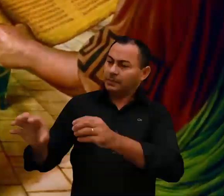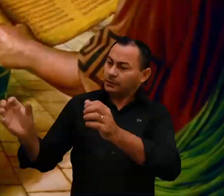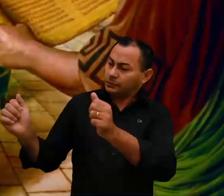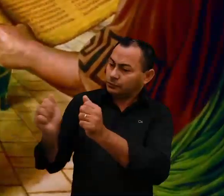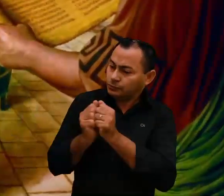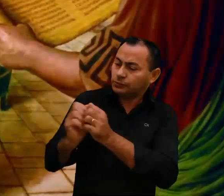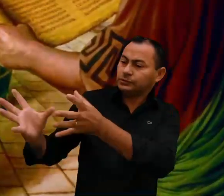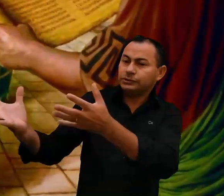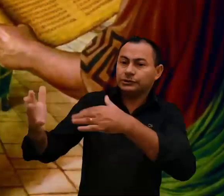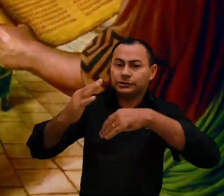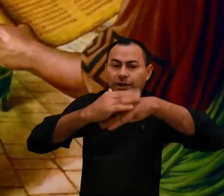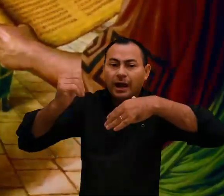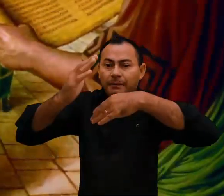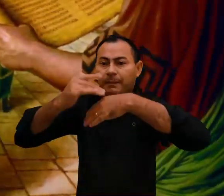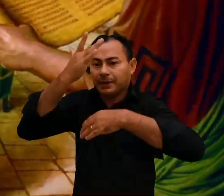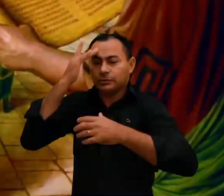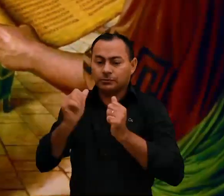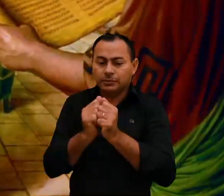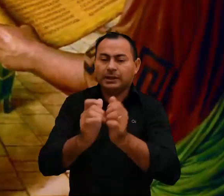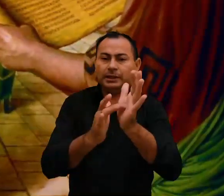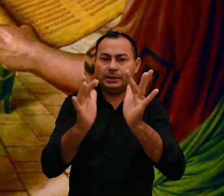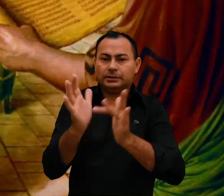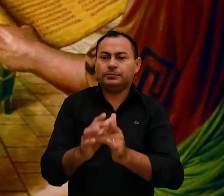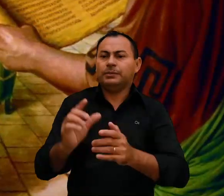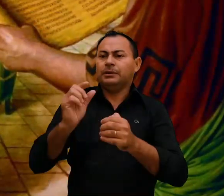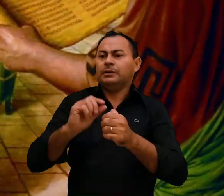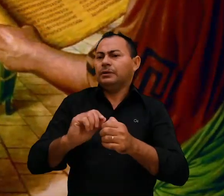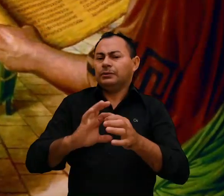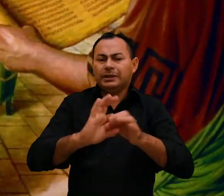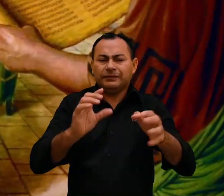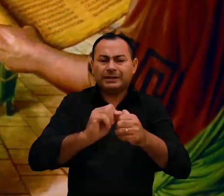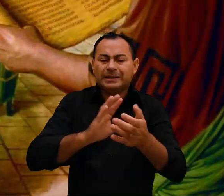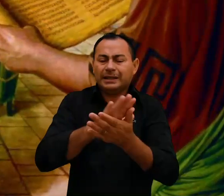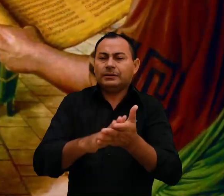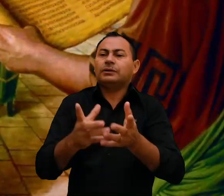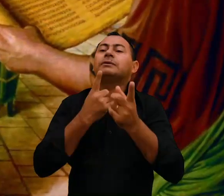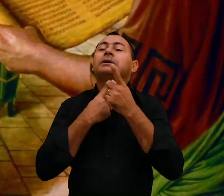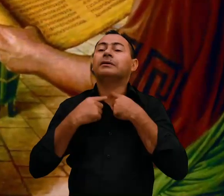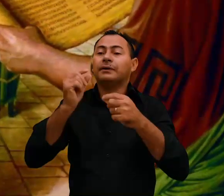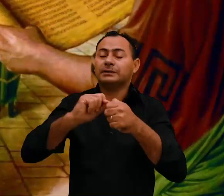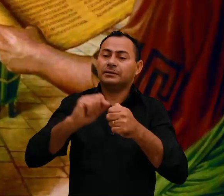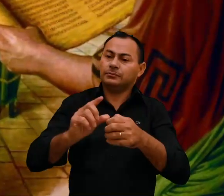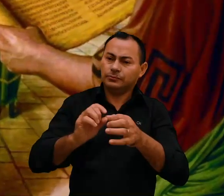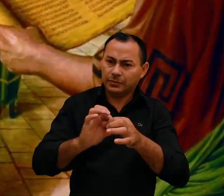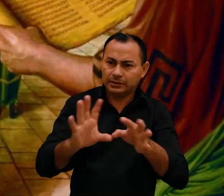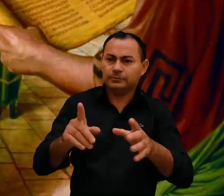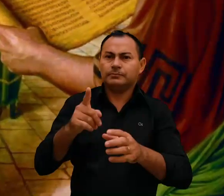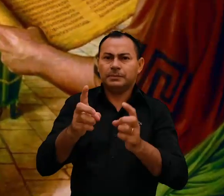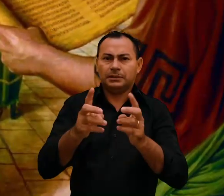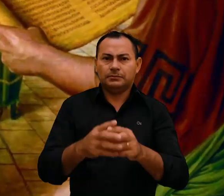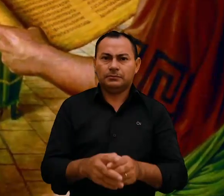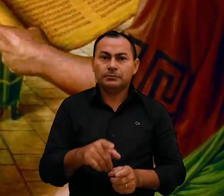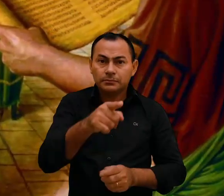traga pessoas para Cristo Não deixe de fazer nada do que você tem de fazer Timóteo vocês